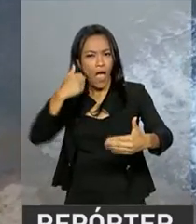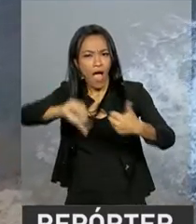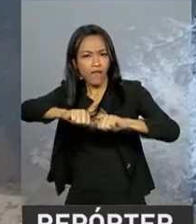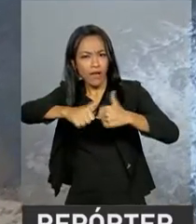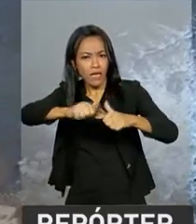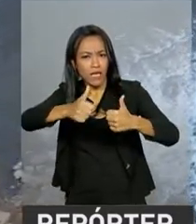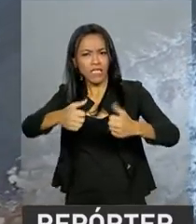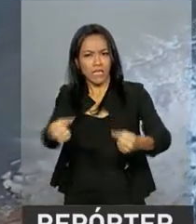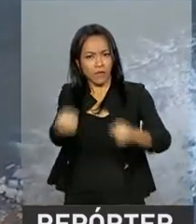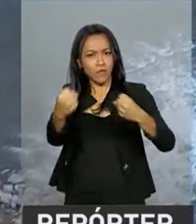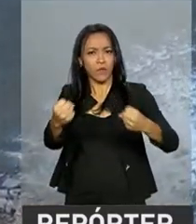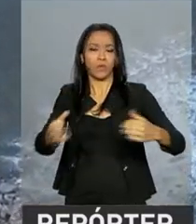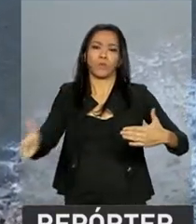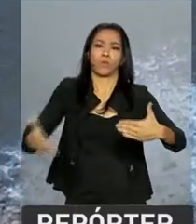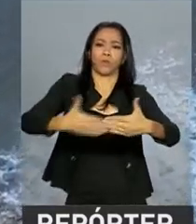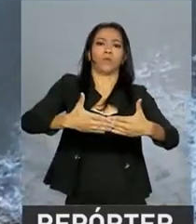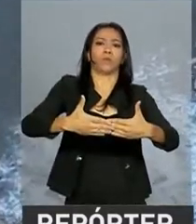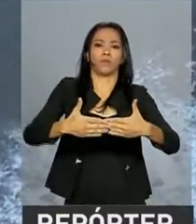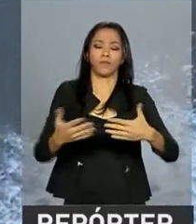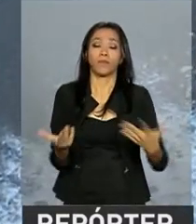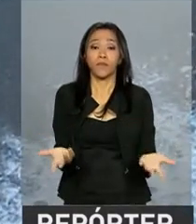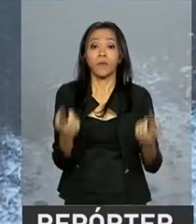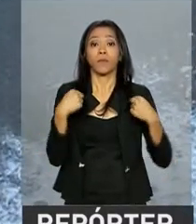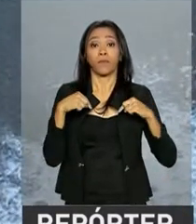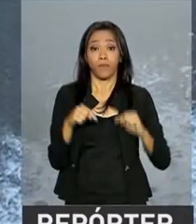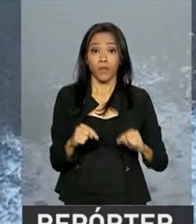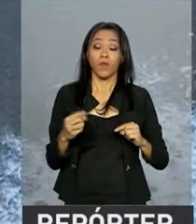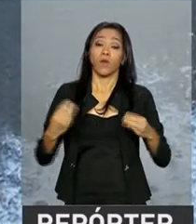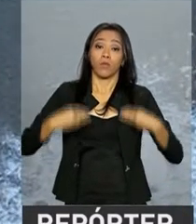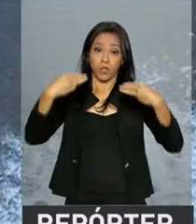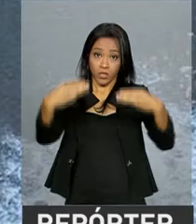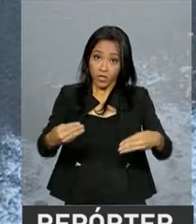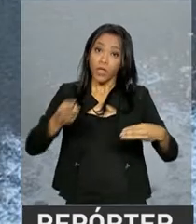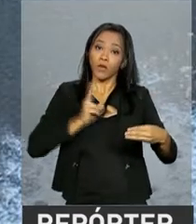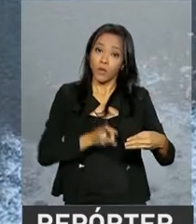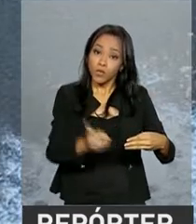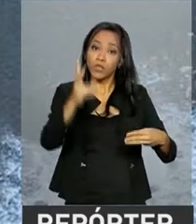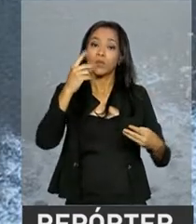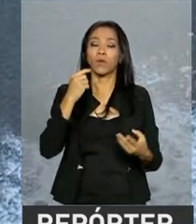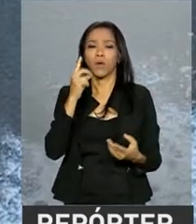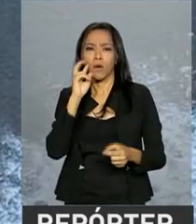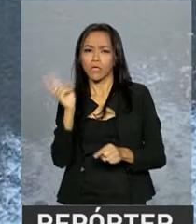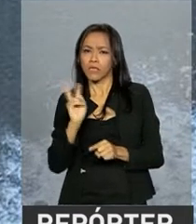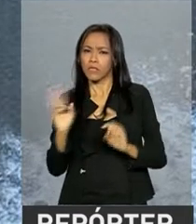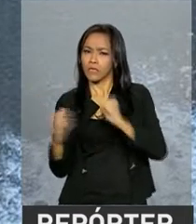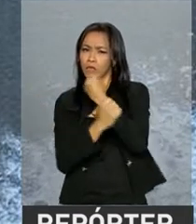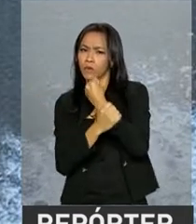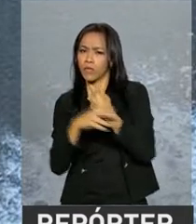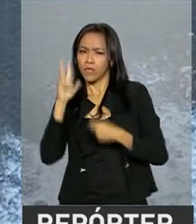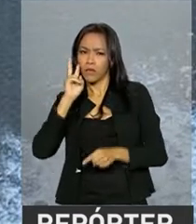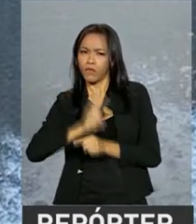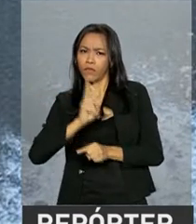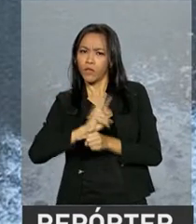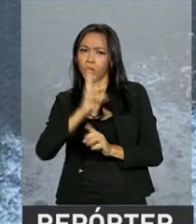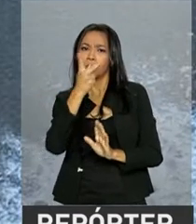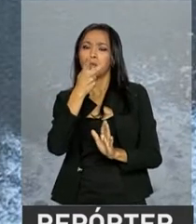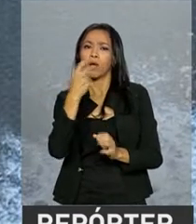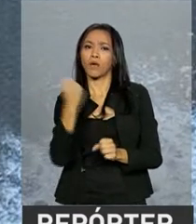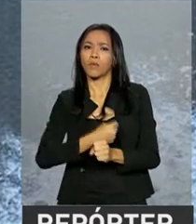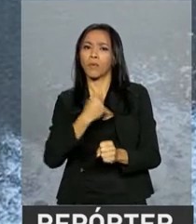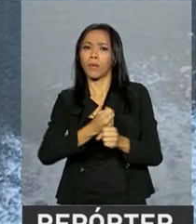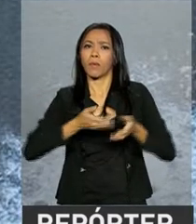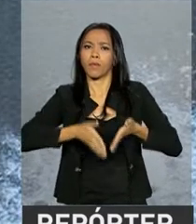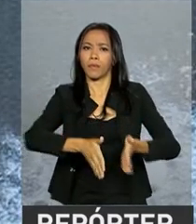avaliar a resistência do reparo. O Ministério da Integração Nacional segue comprometido com a segurança das obras do Projeto São Francisco,